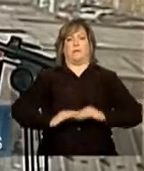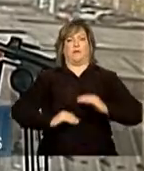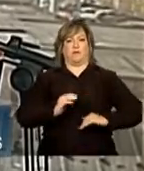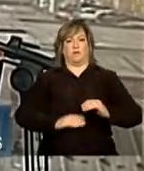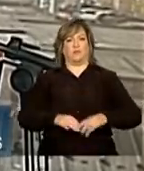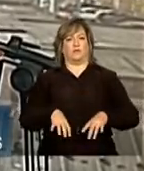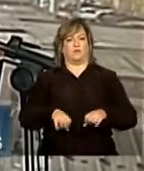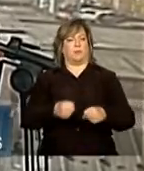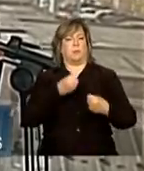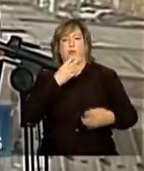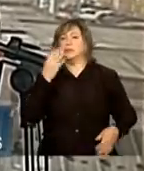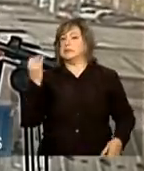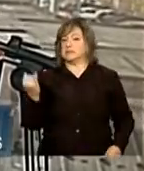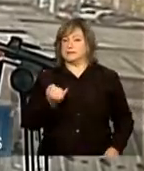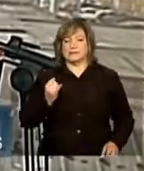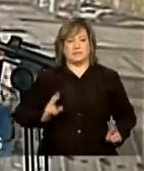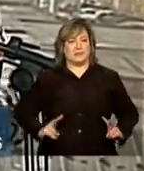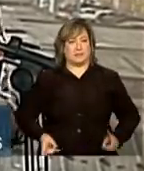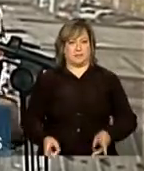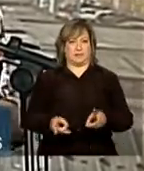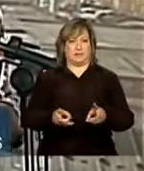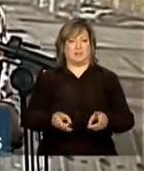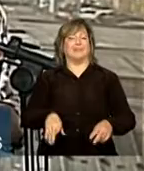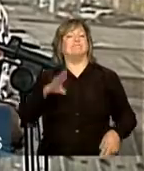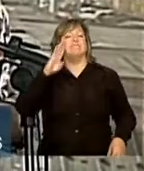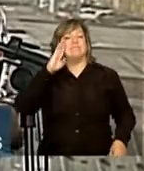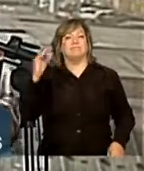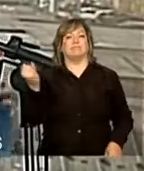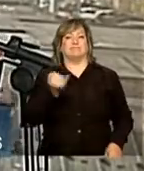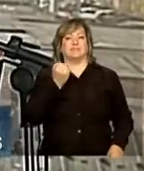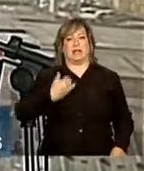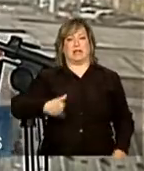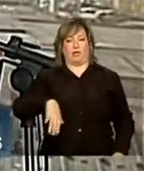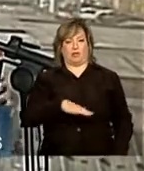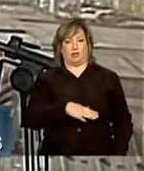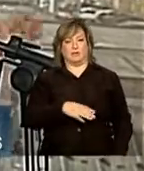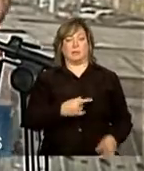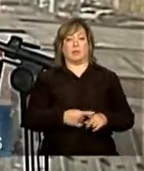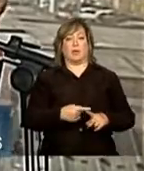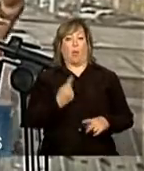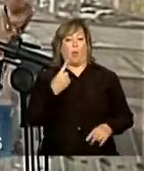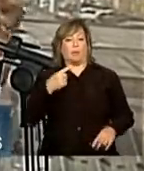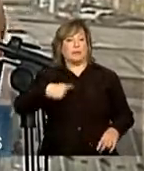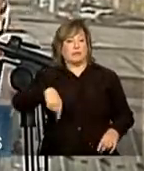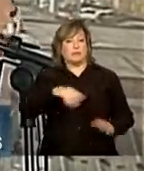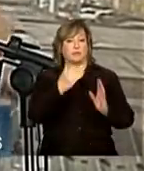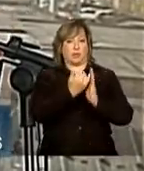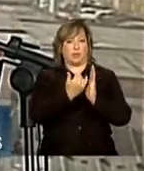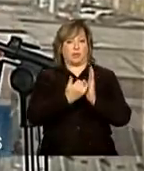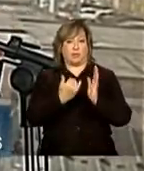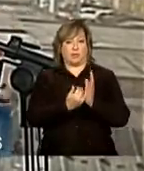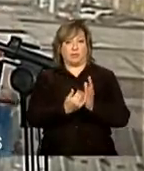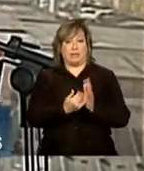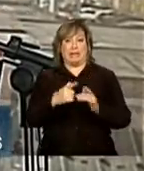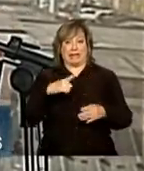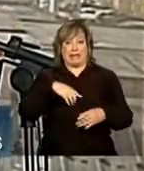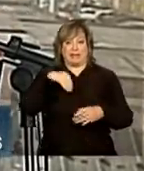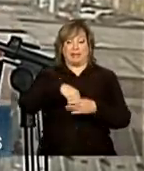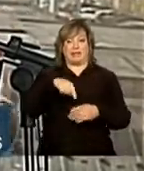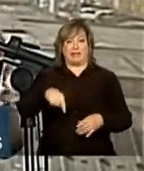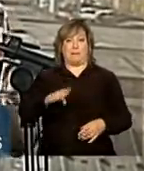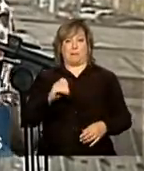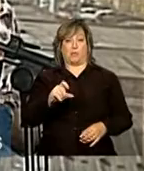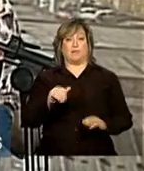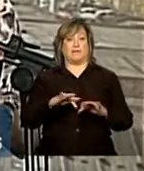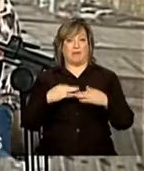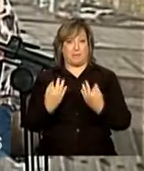profissionalmente sempre é algo crucial para nós. E um dos programas que desagam no Bolsa Família é